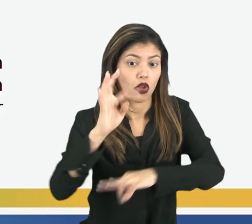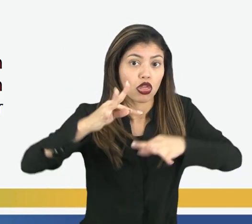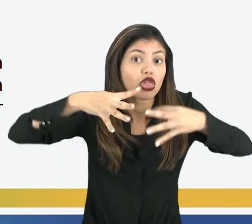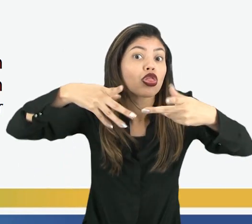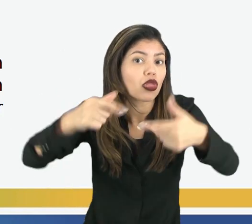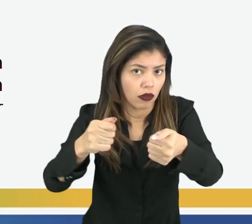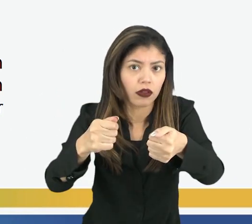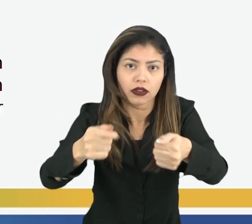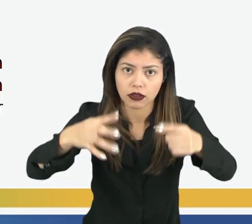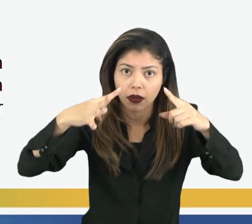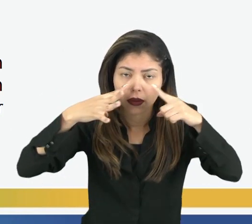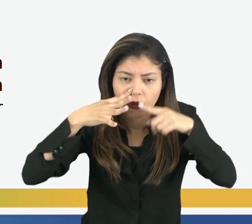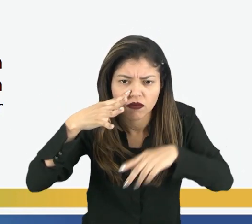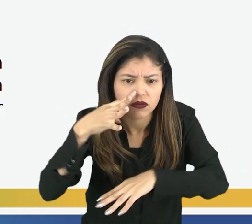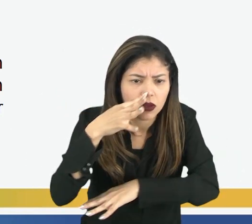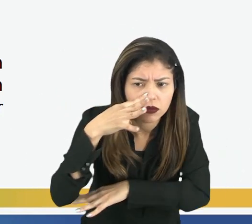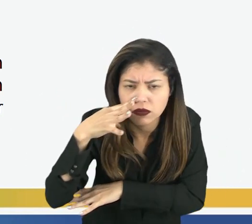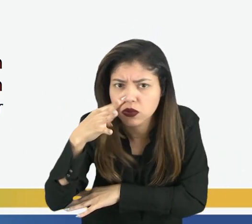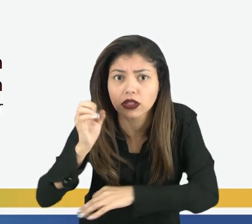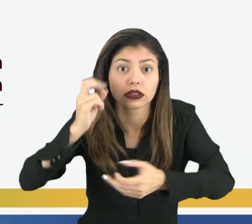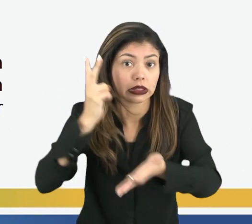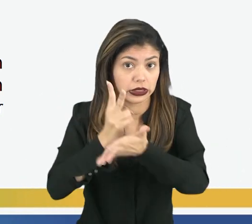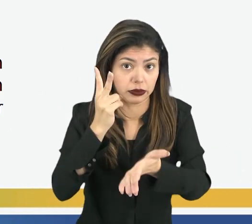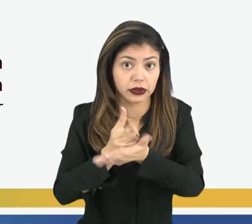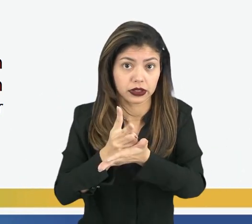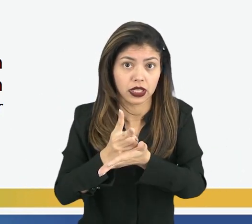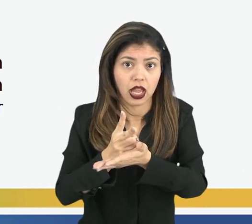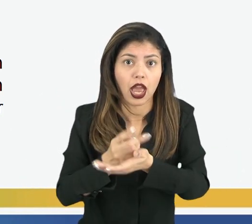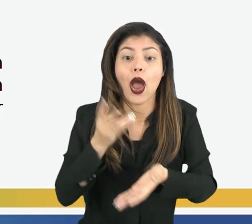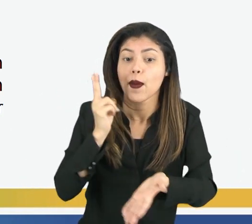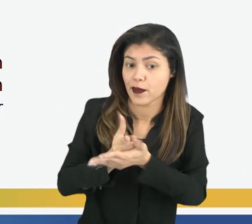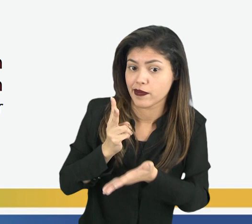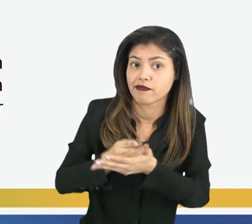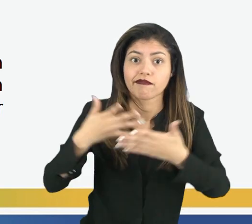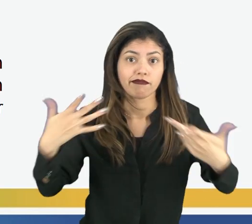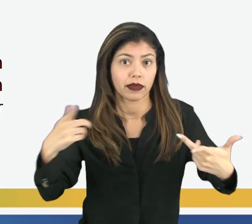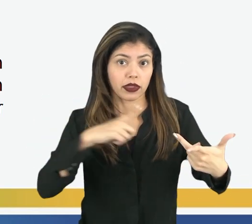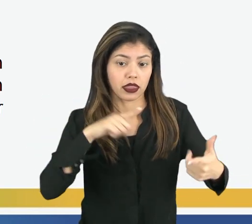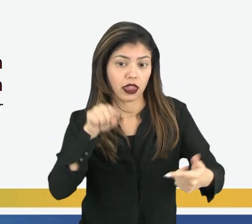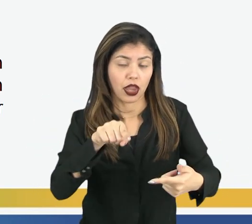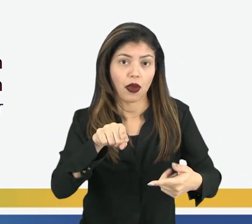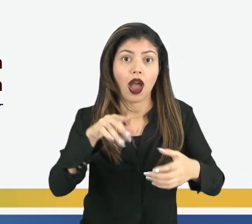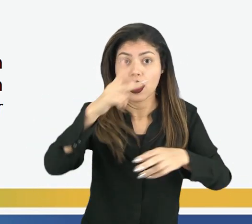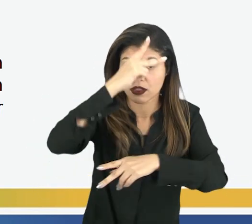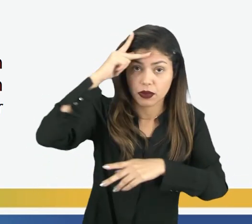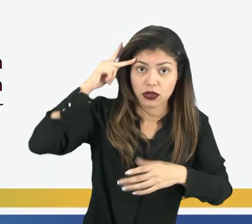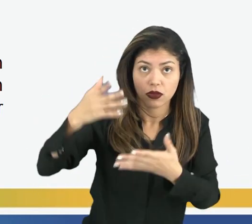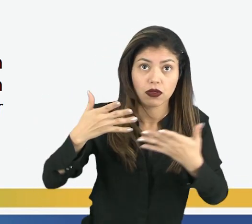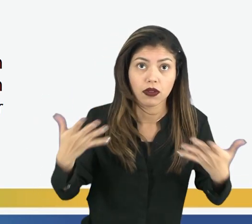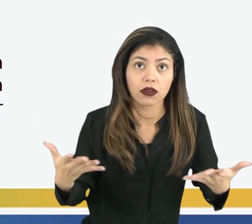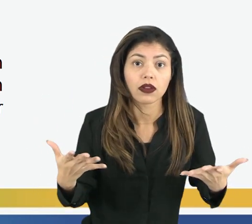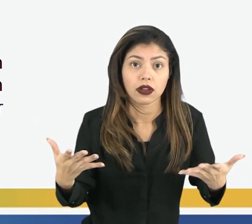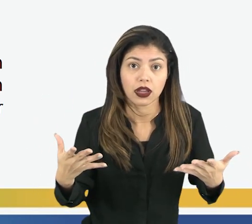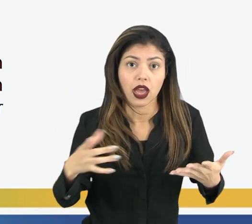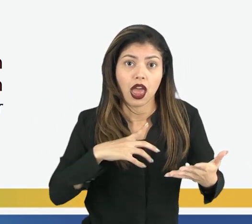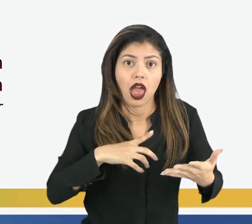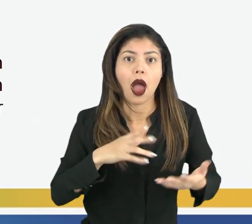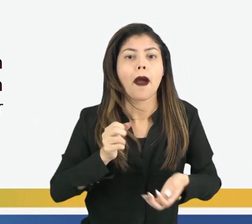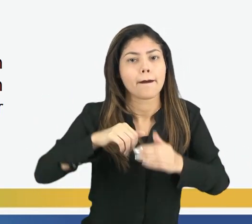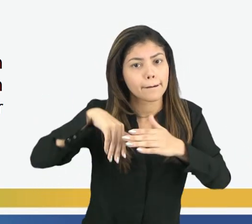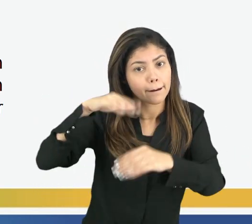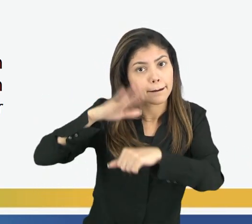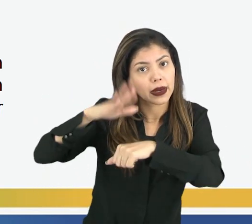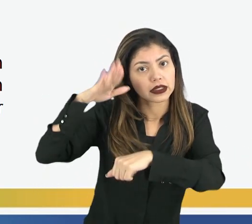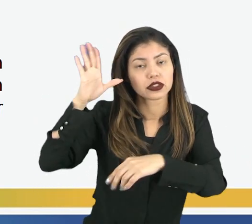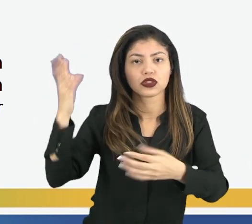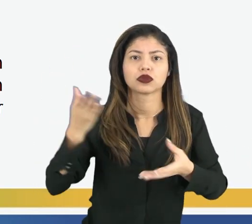eram observados o tempo todo. Mas que, ao mesmo tempo, as pessoas, sejam as mais